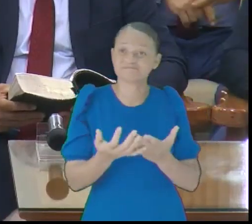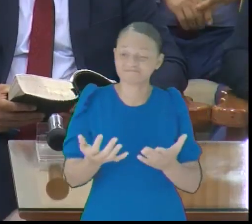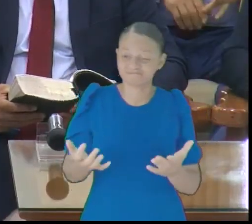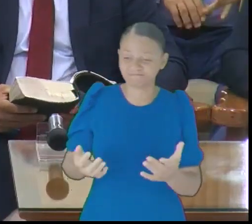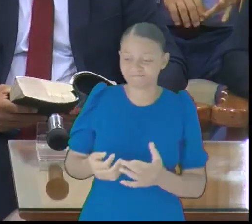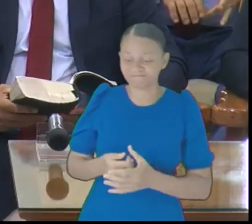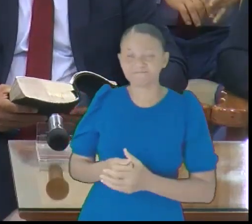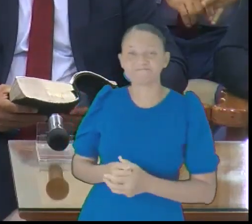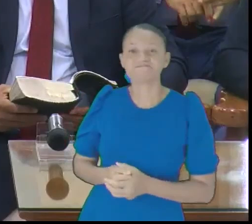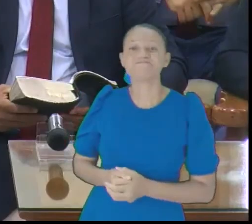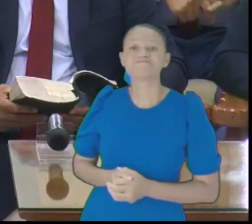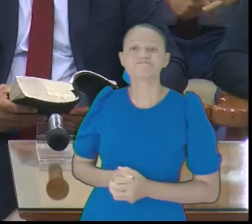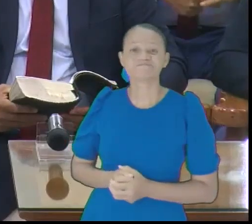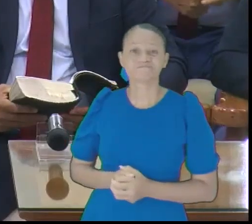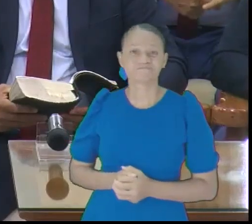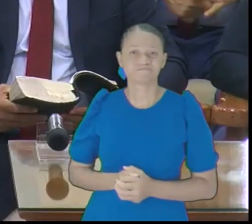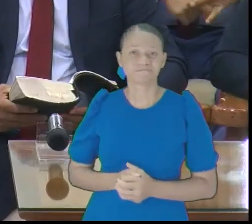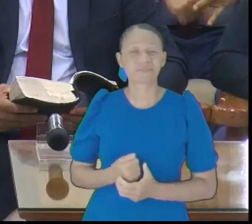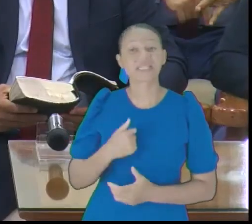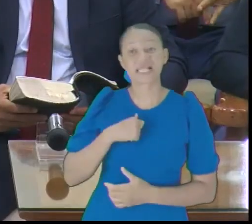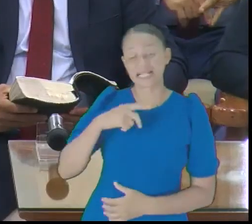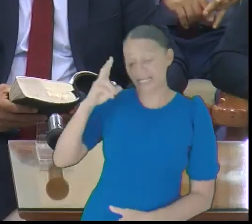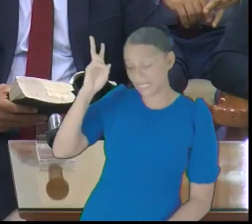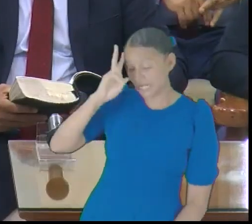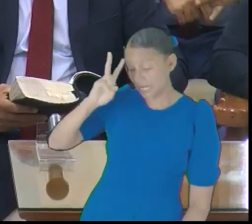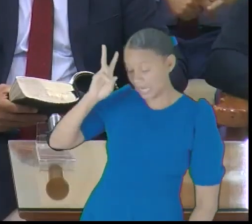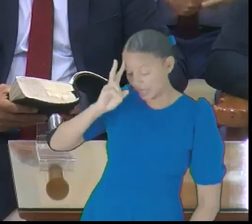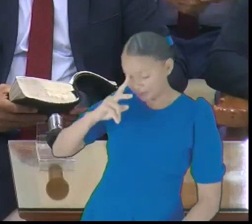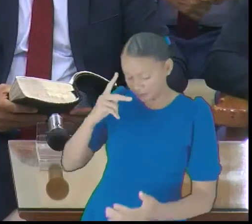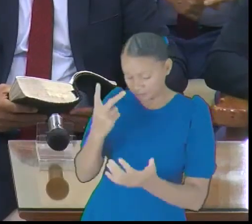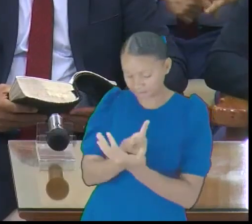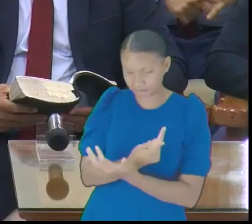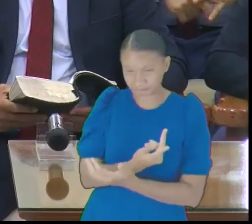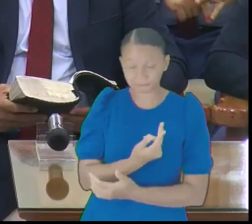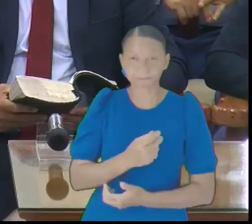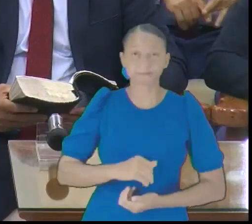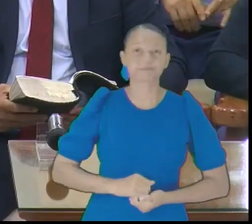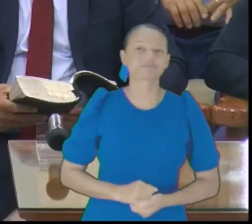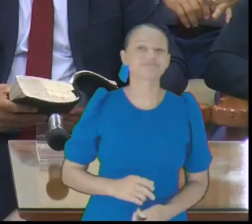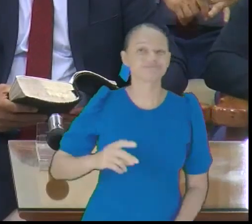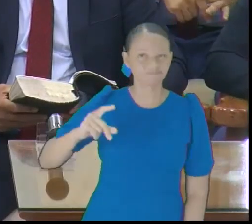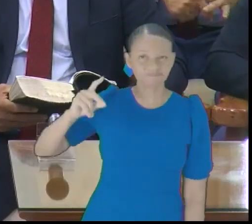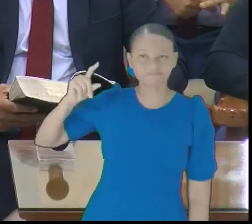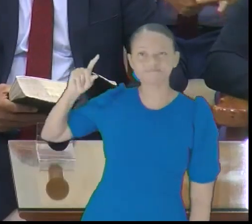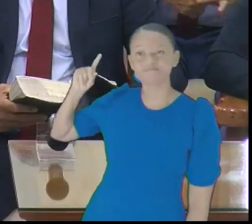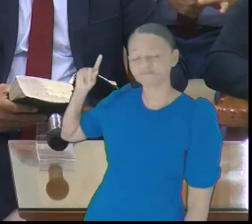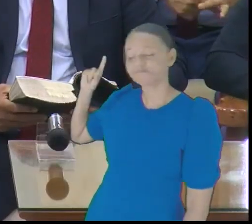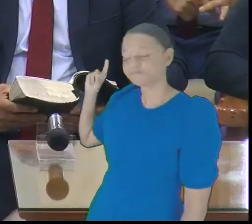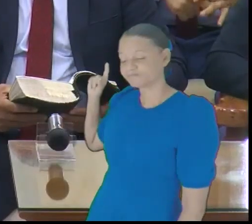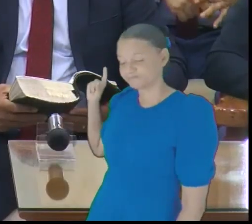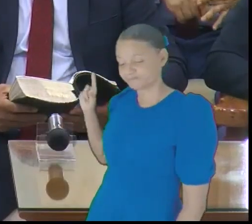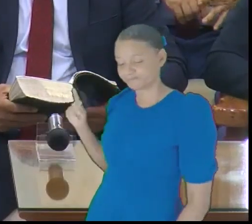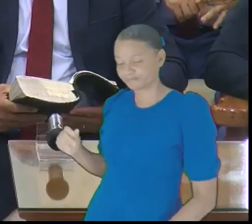Aleluia. Eu lembro de um episódio há muitos anos